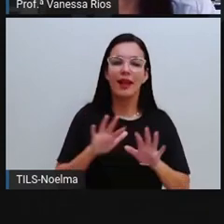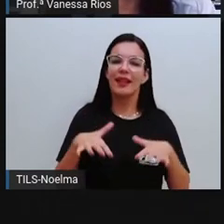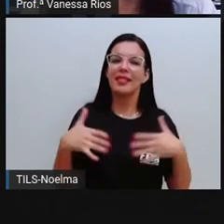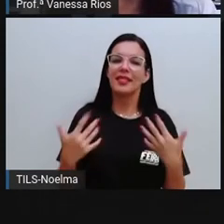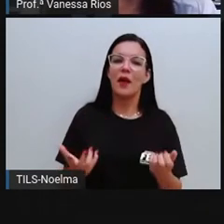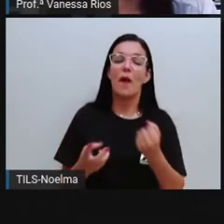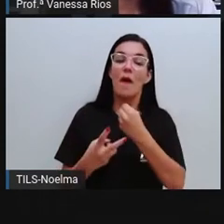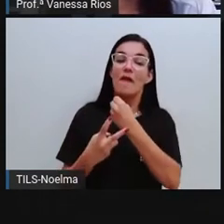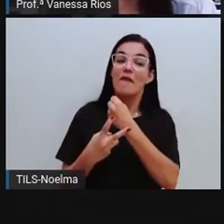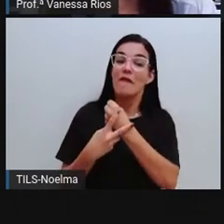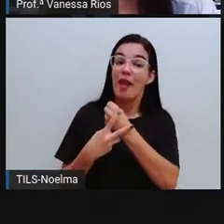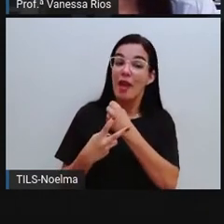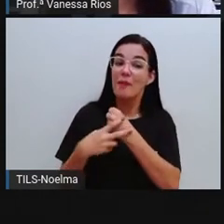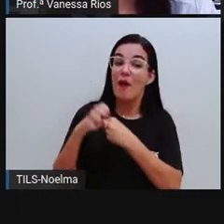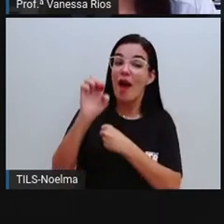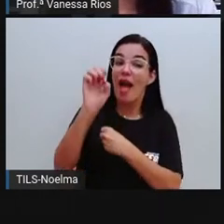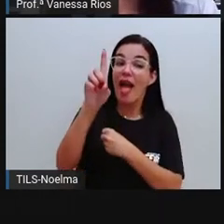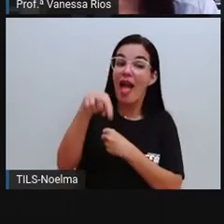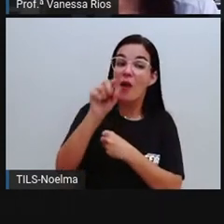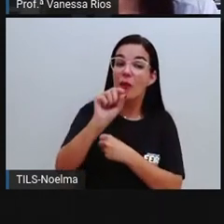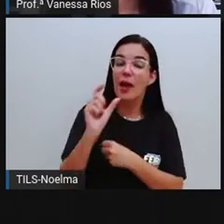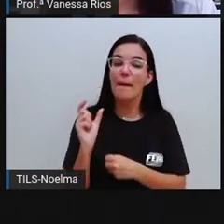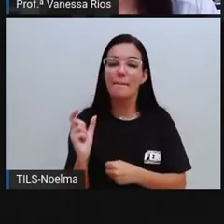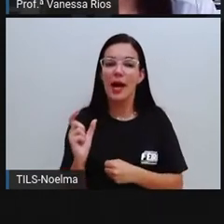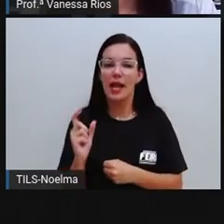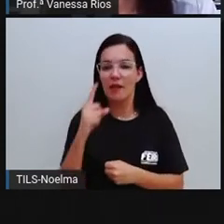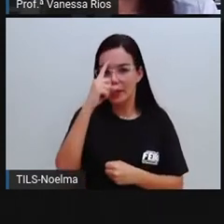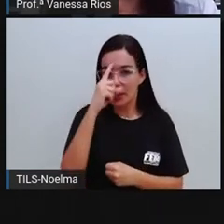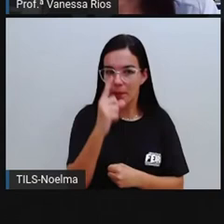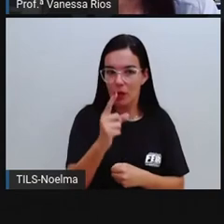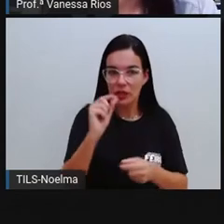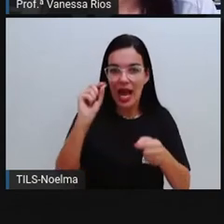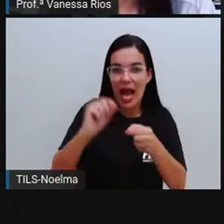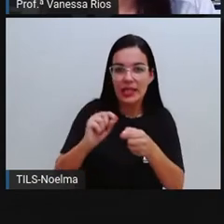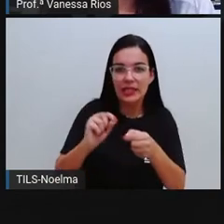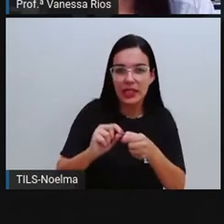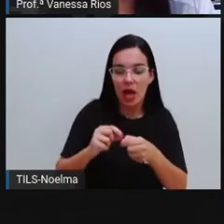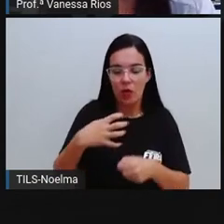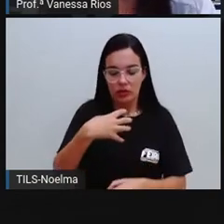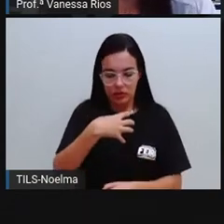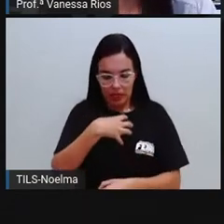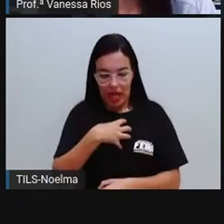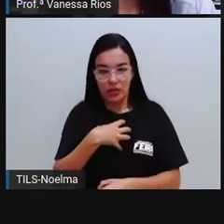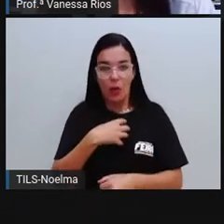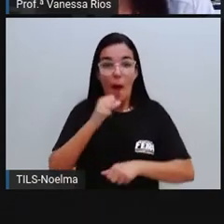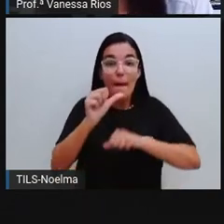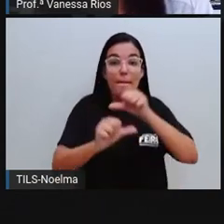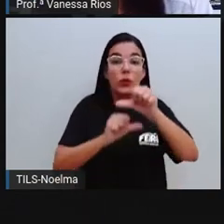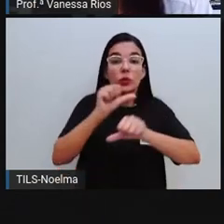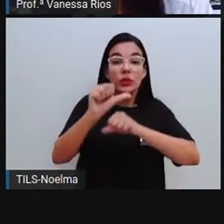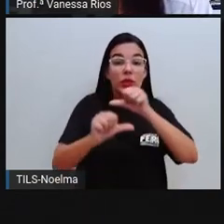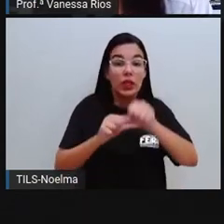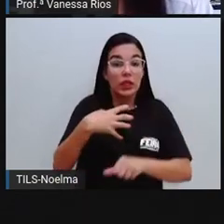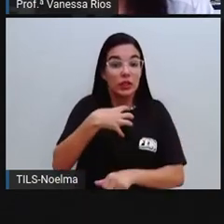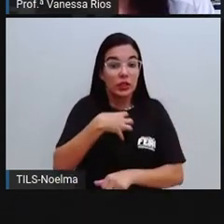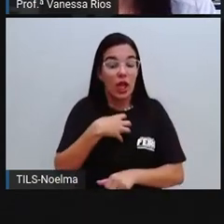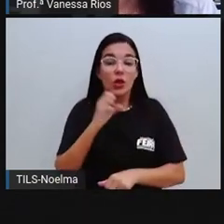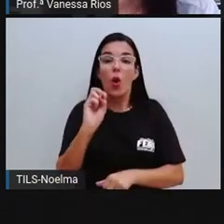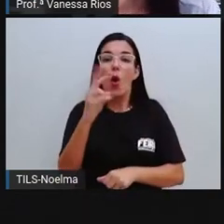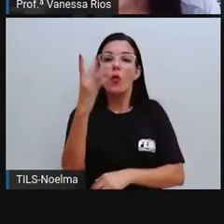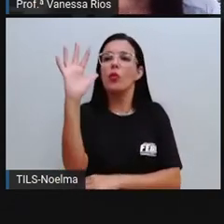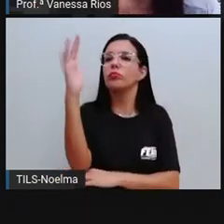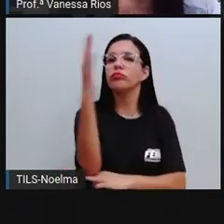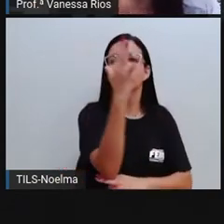é verbo? Verbo é uma palavra que indica ação, estado, mudança de estado